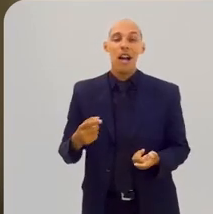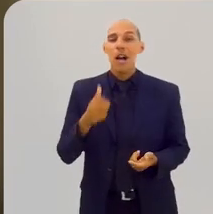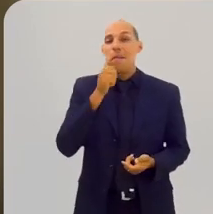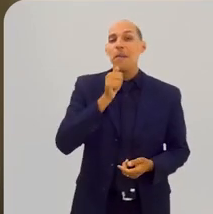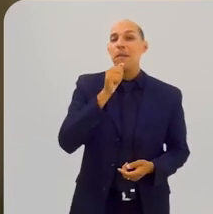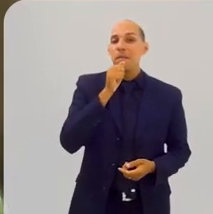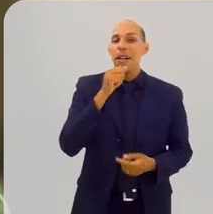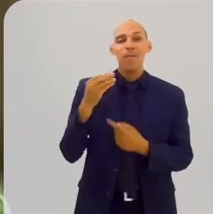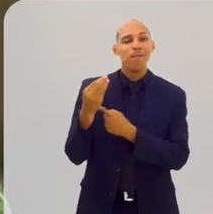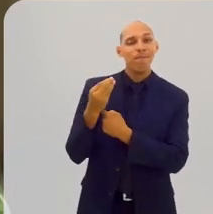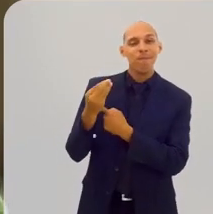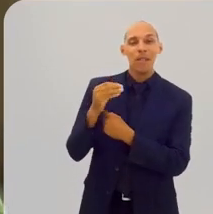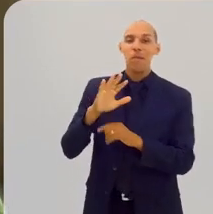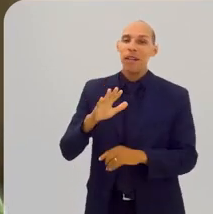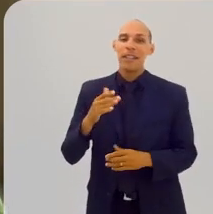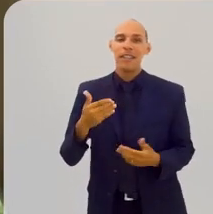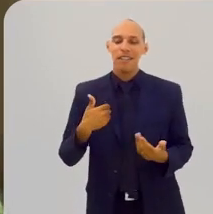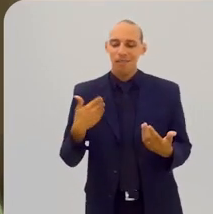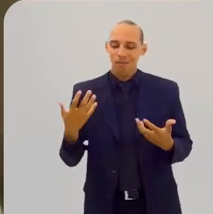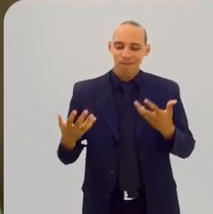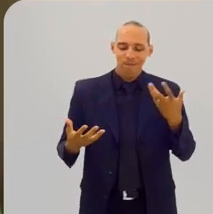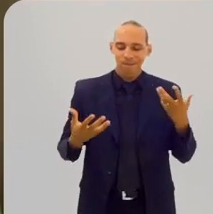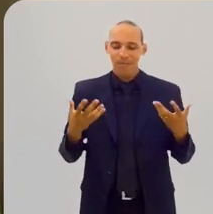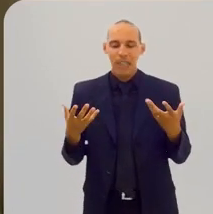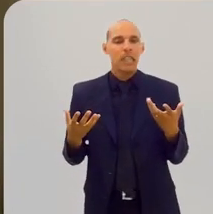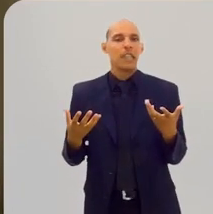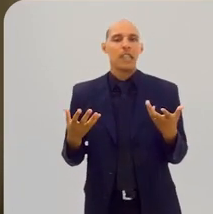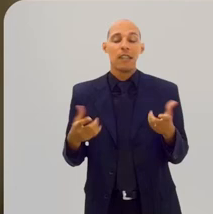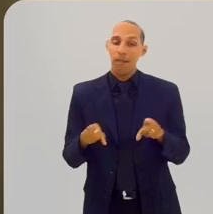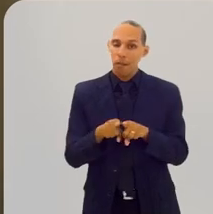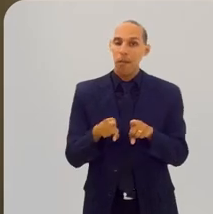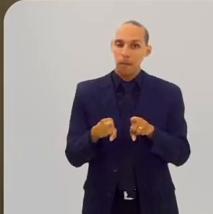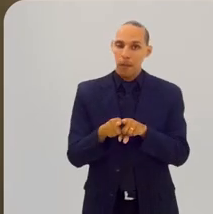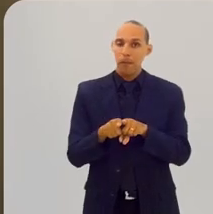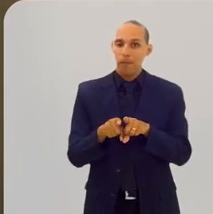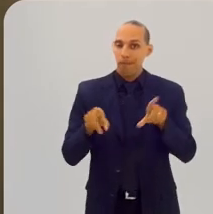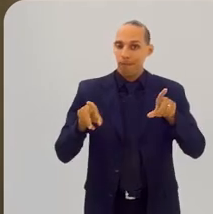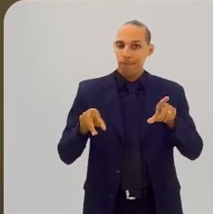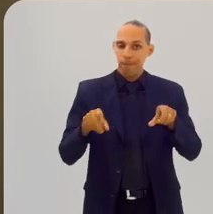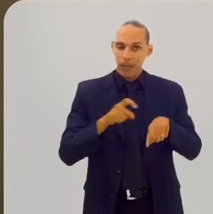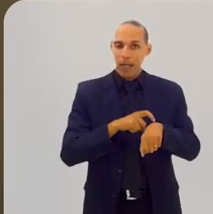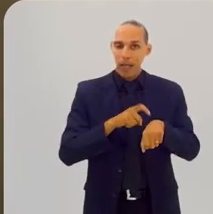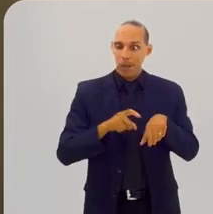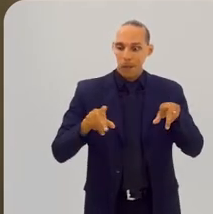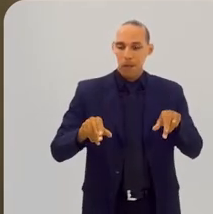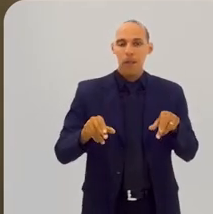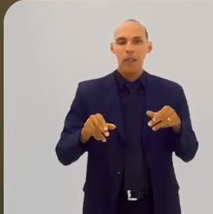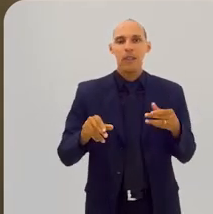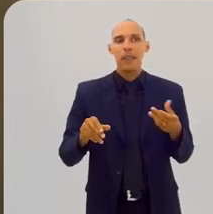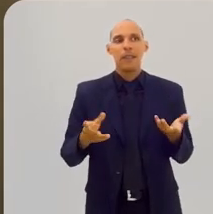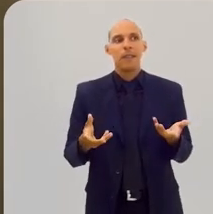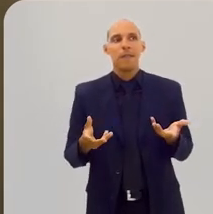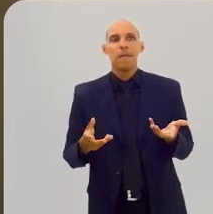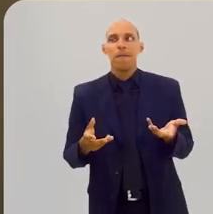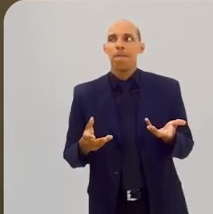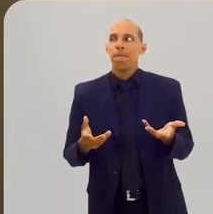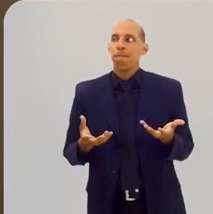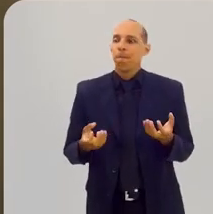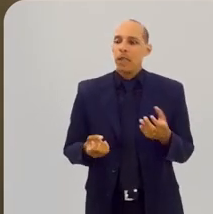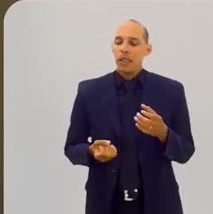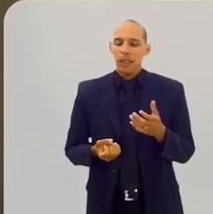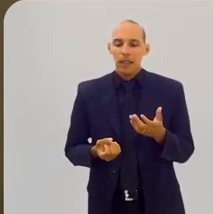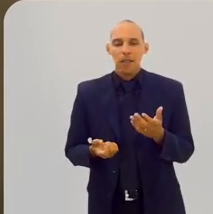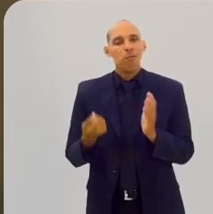que te acolhe que te mas ao mesmo tempo eu acho que queria